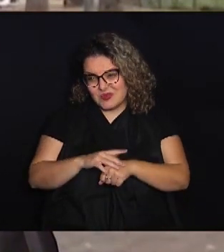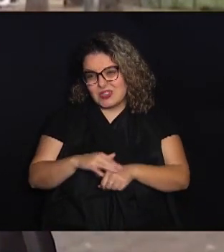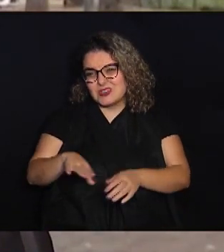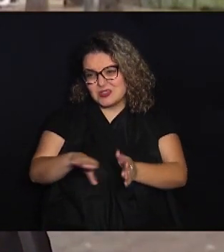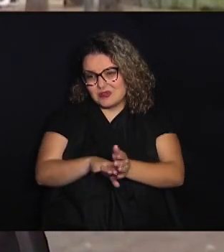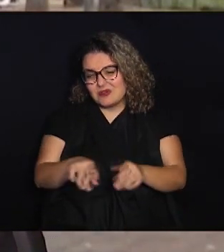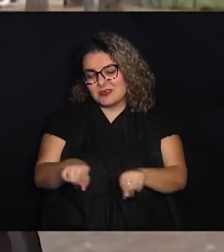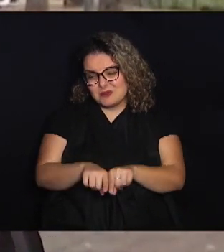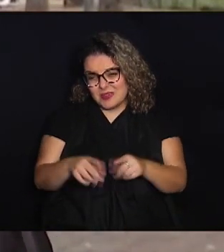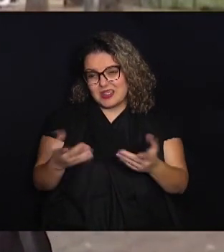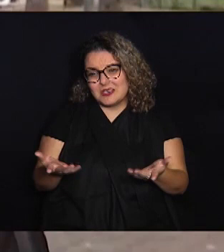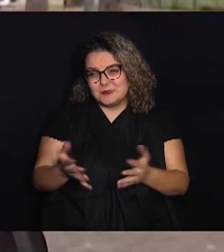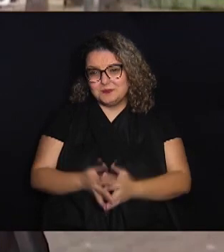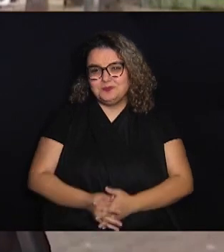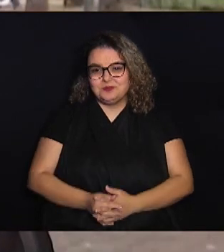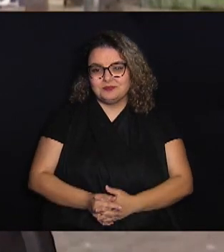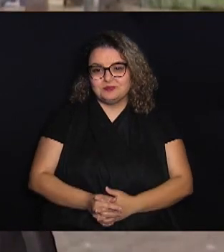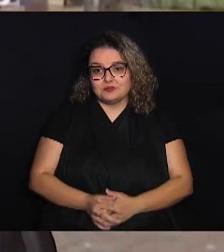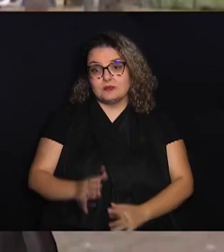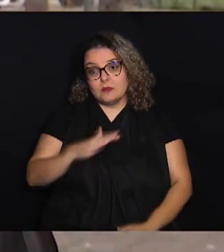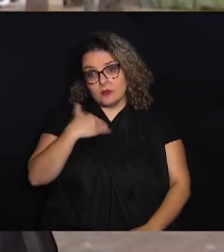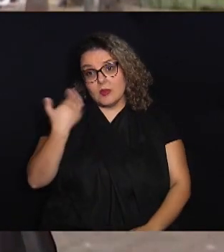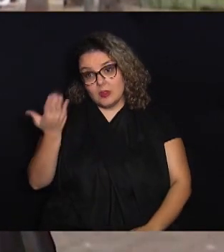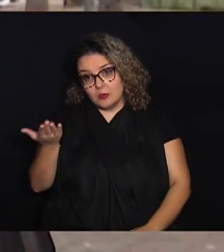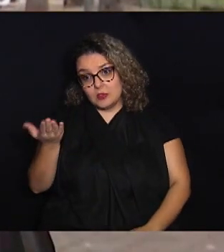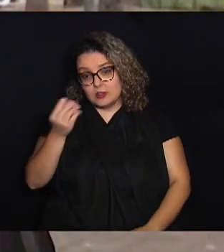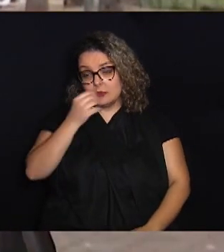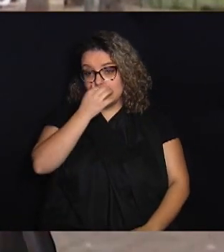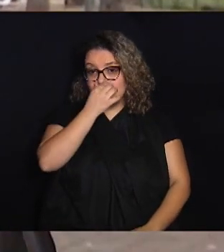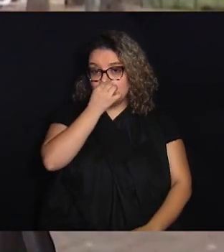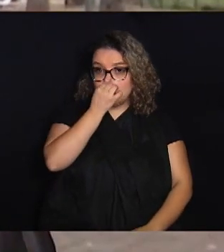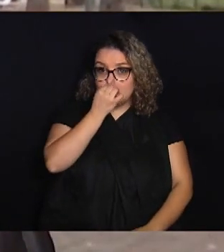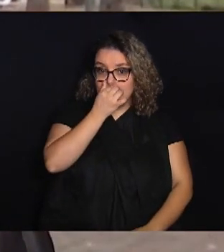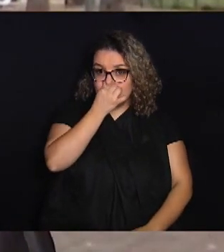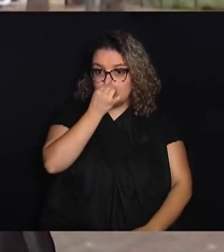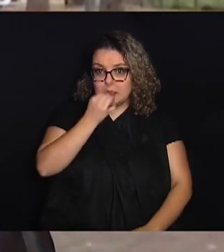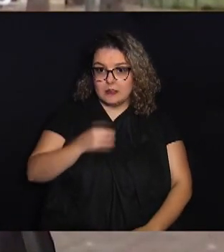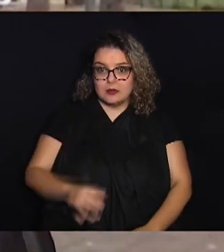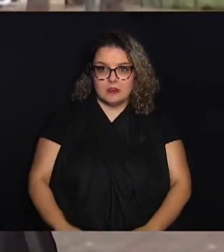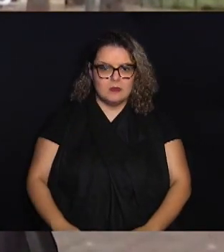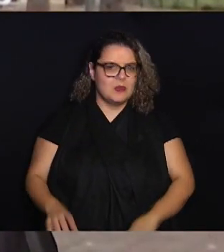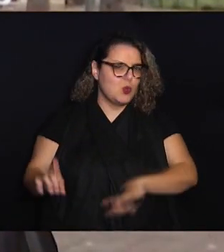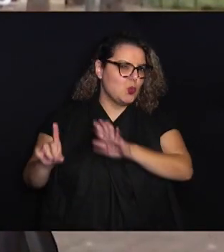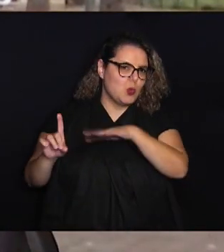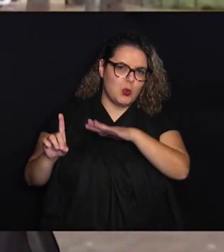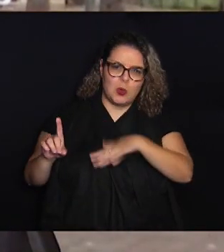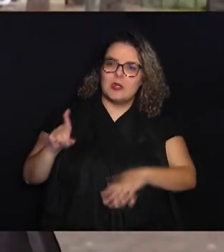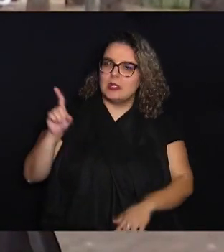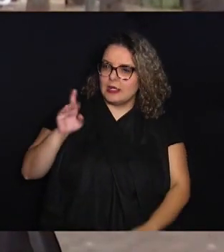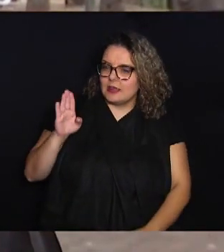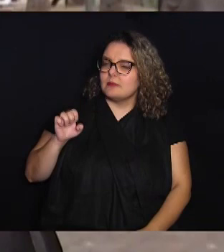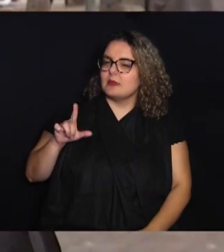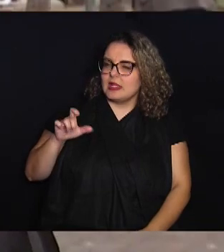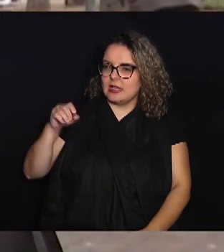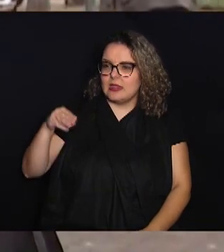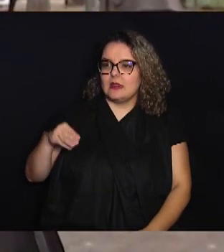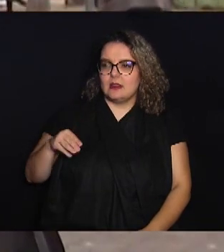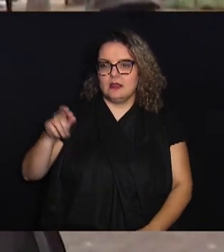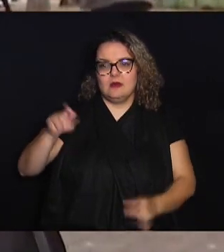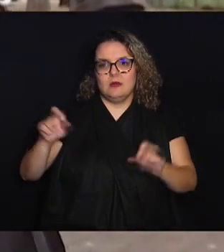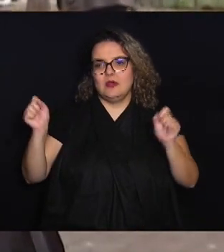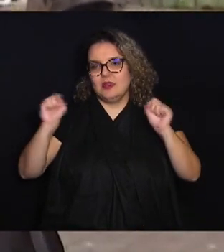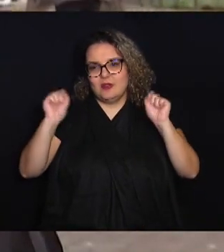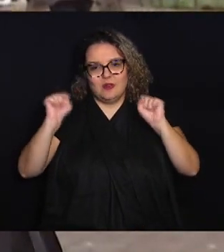né? E aí acabou falecendo lá. Mas ele é idolatrado lá em Belém, né? Assim, o pessoal